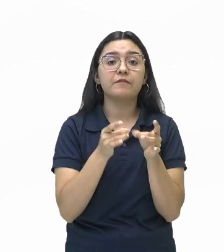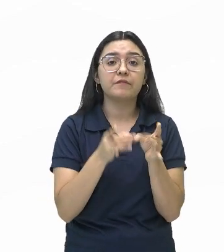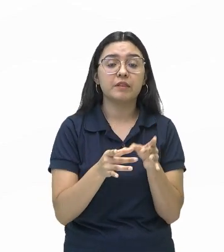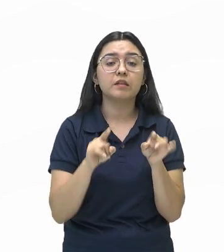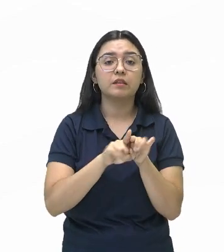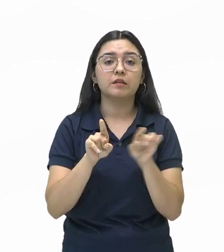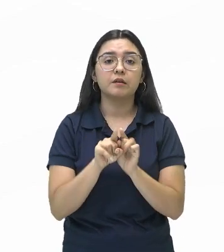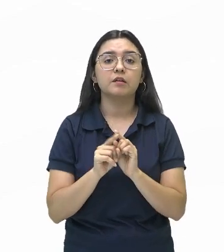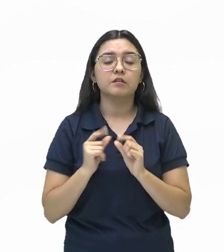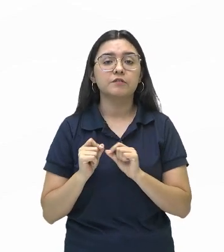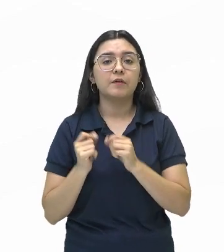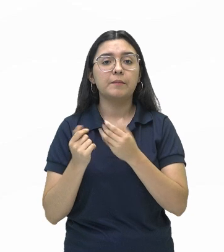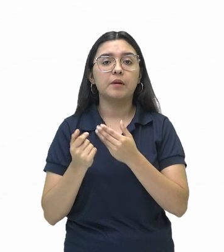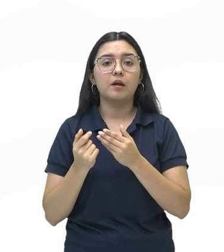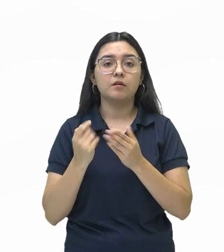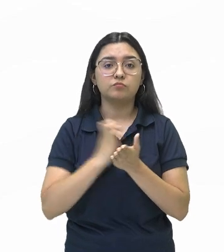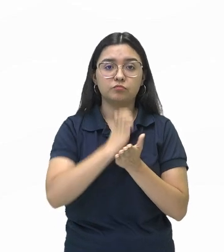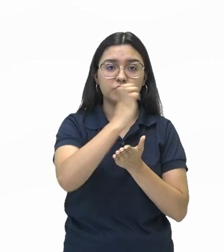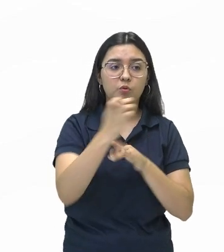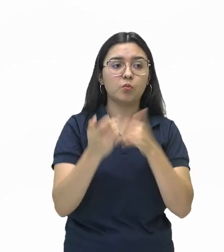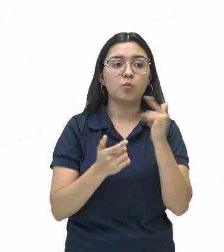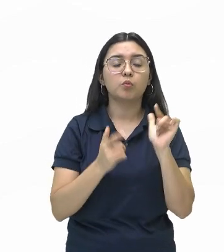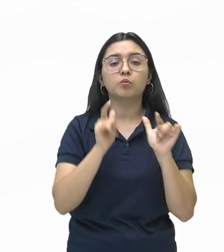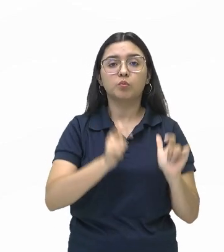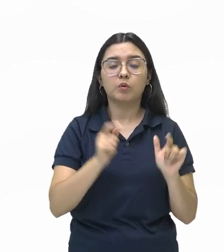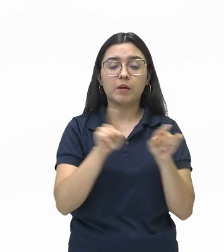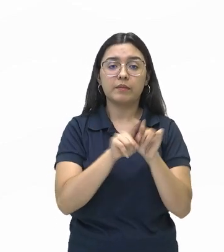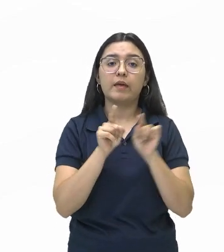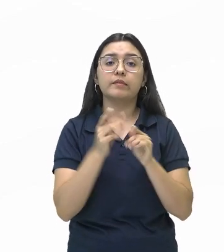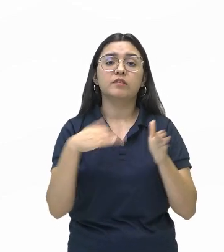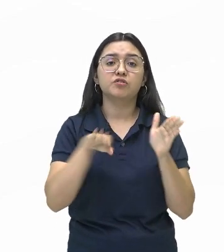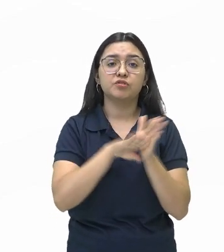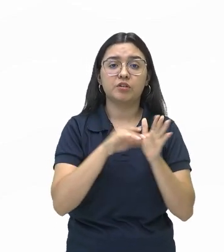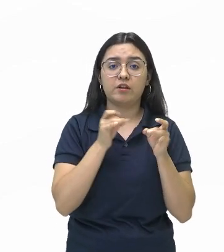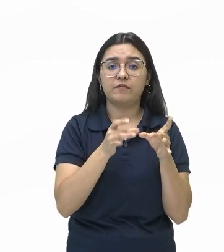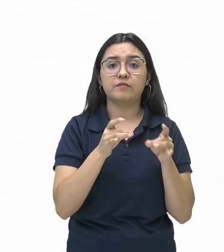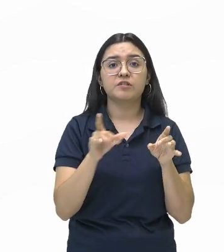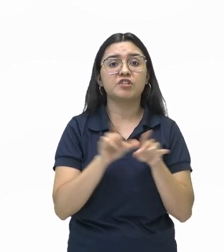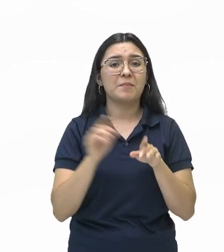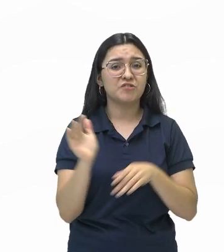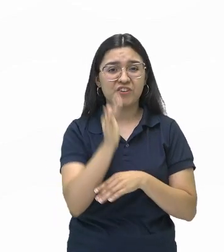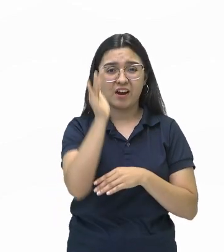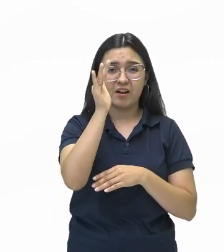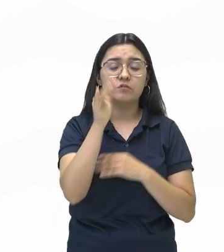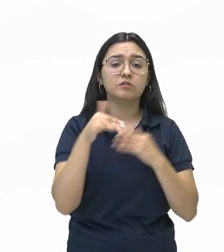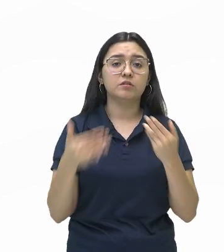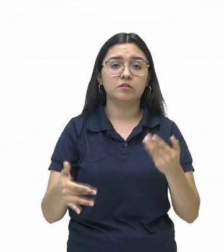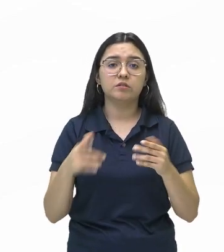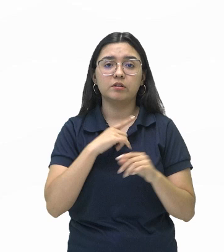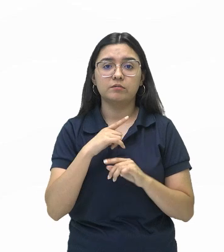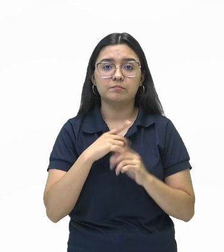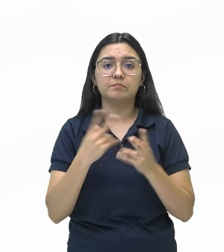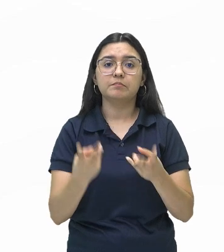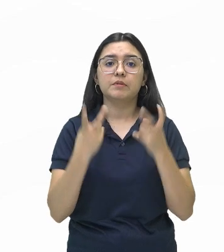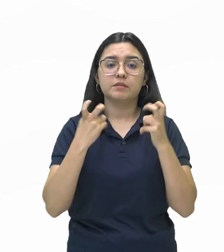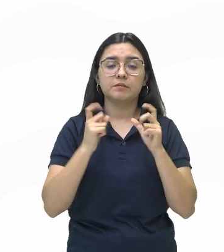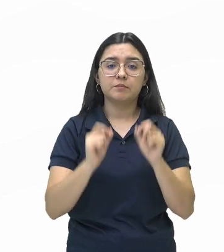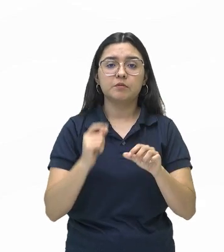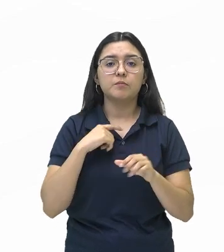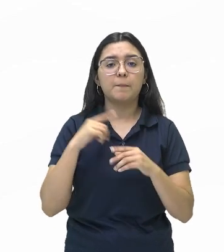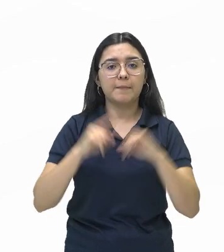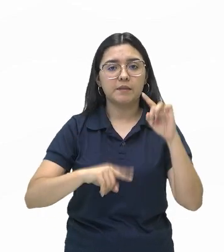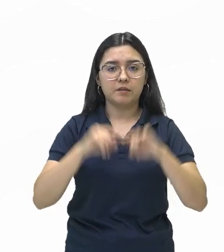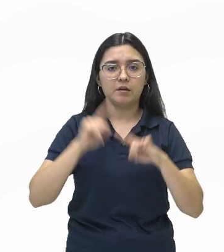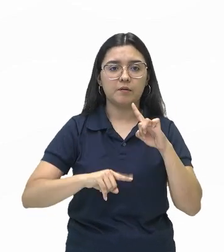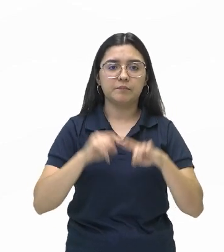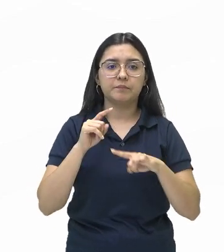levar isso para o intermediário, até chegar lá na venda, já vai sair mais caro. Então, ele se alienou do seu produto,